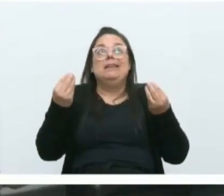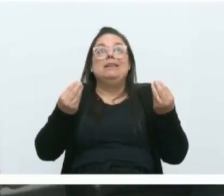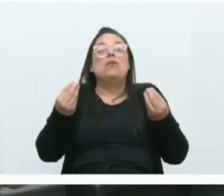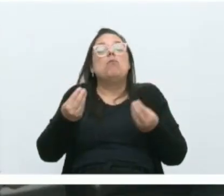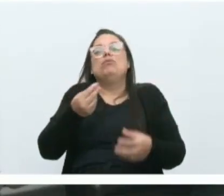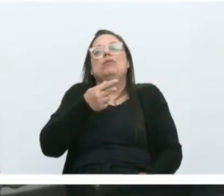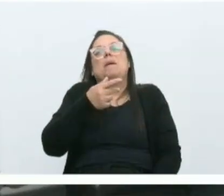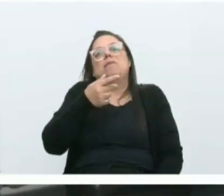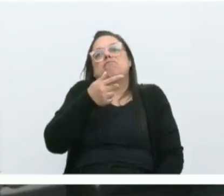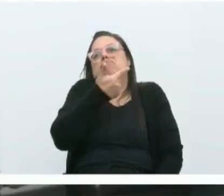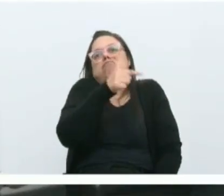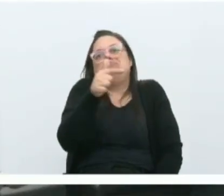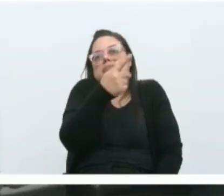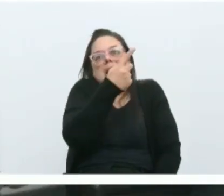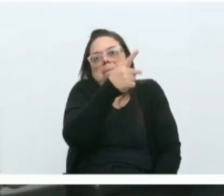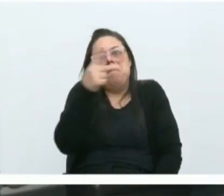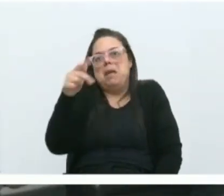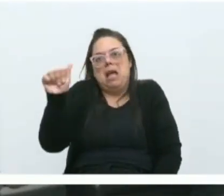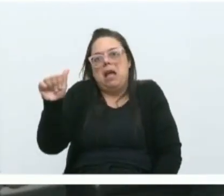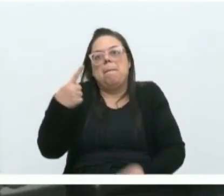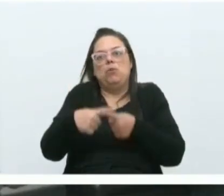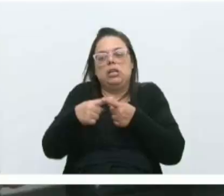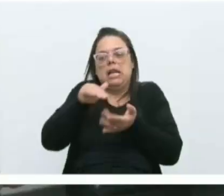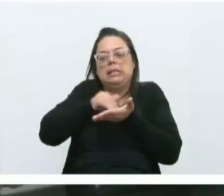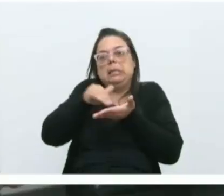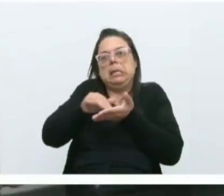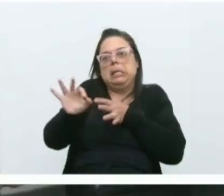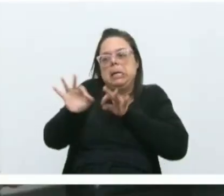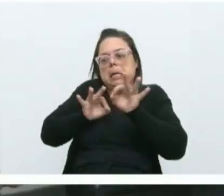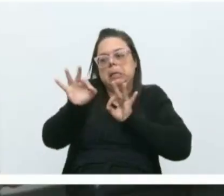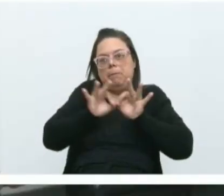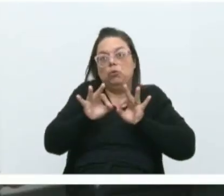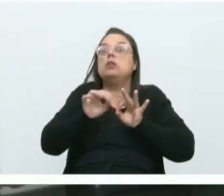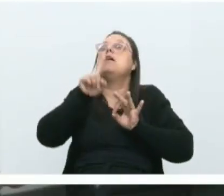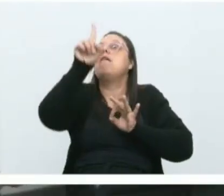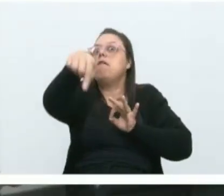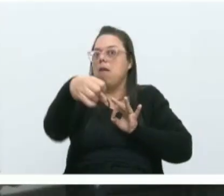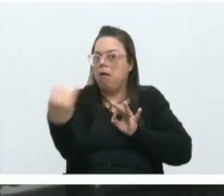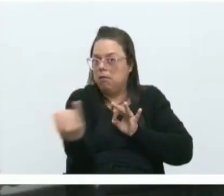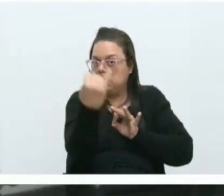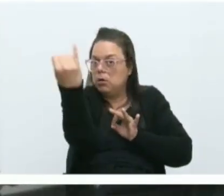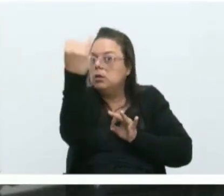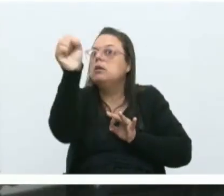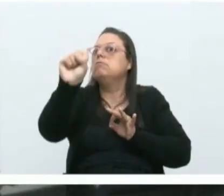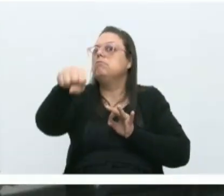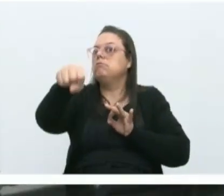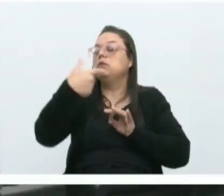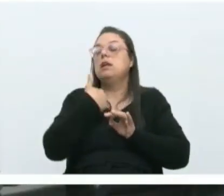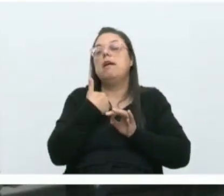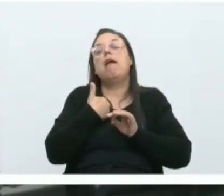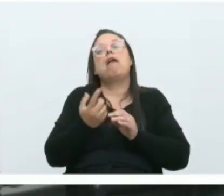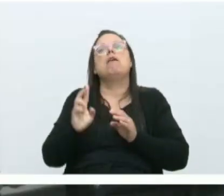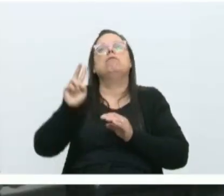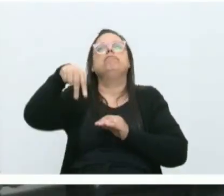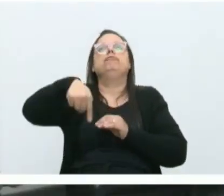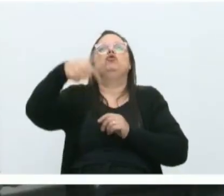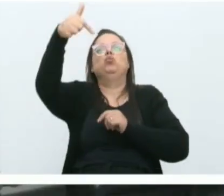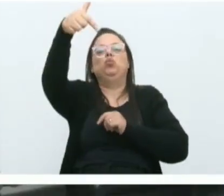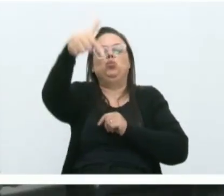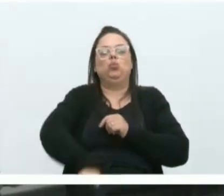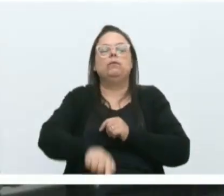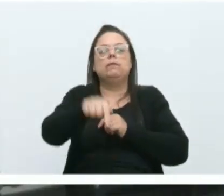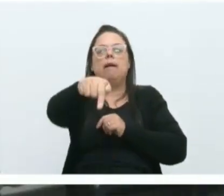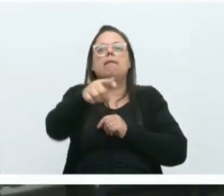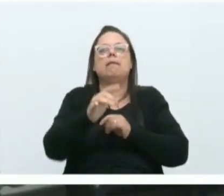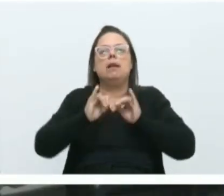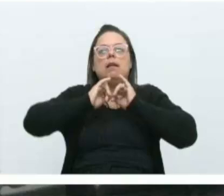PPA ainda, porque eu sei que as secretarias devem estar elaborando, né? E é importante isso, então eu venho realmente de novo afirmar